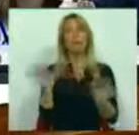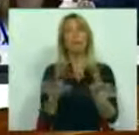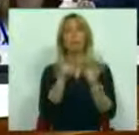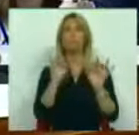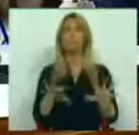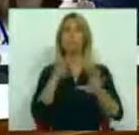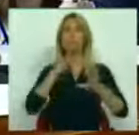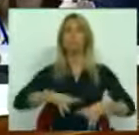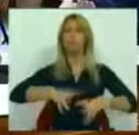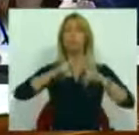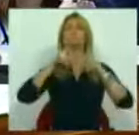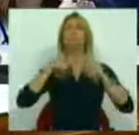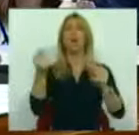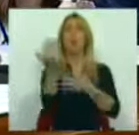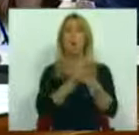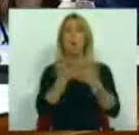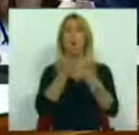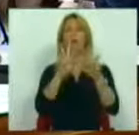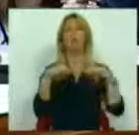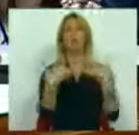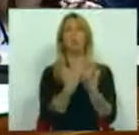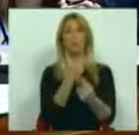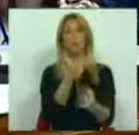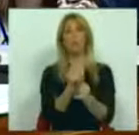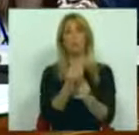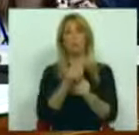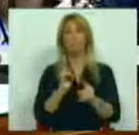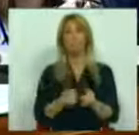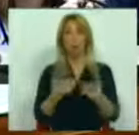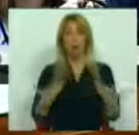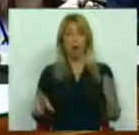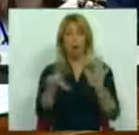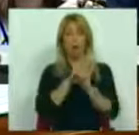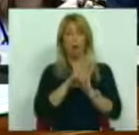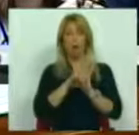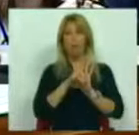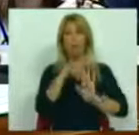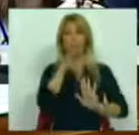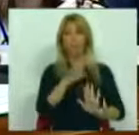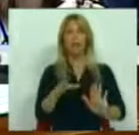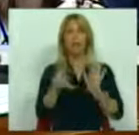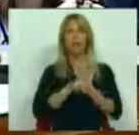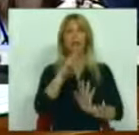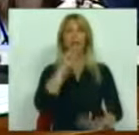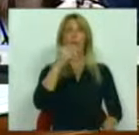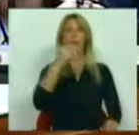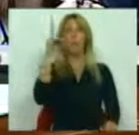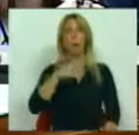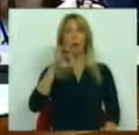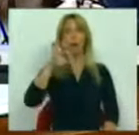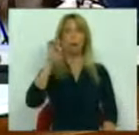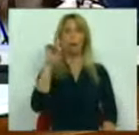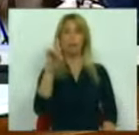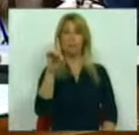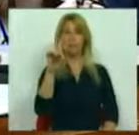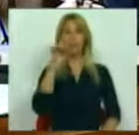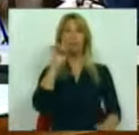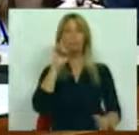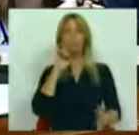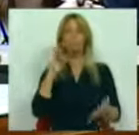progresso económico e social. Não obstante a atual lei em vigor, a Lei 31/86, ter